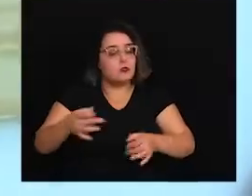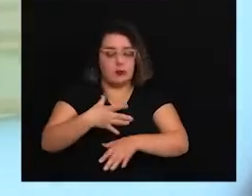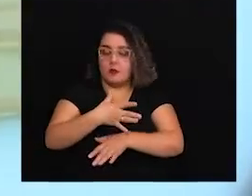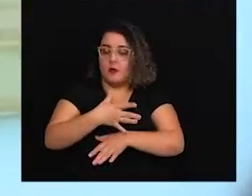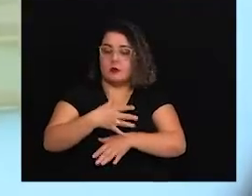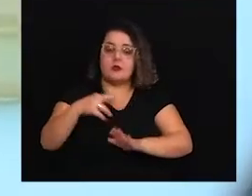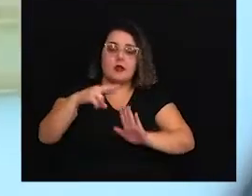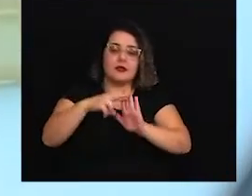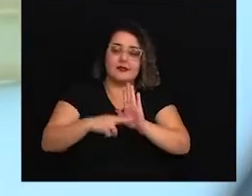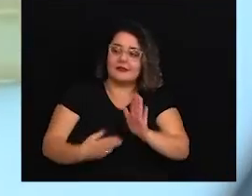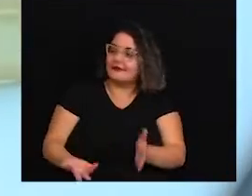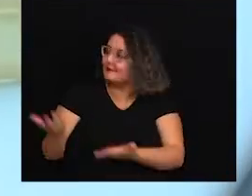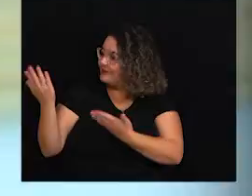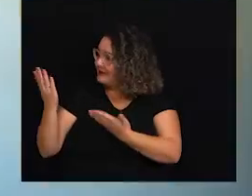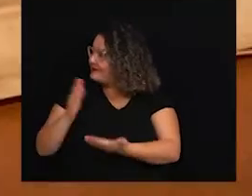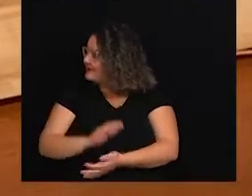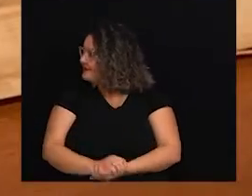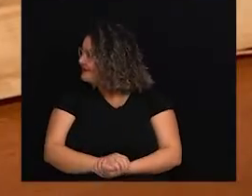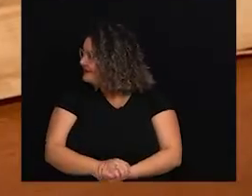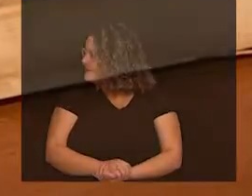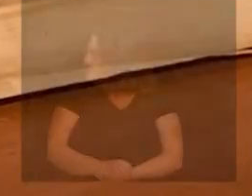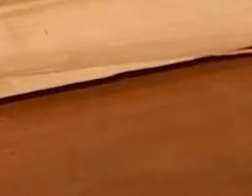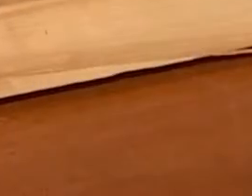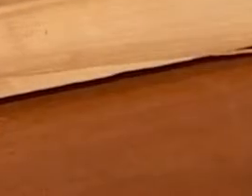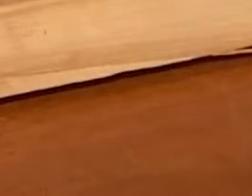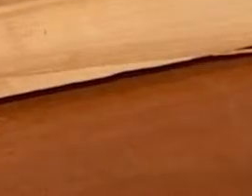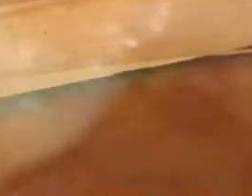E está pronta a nossa receita.